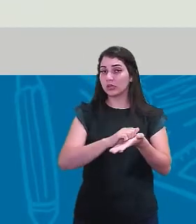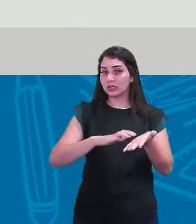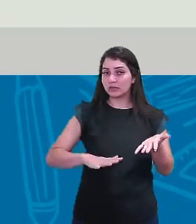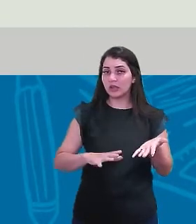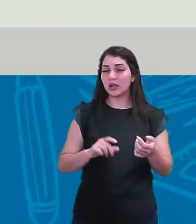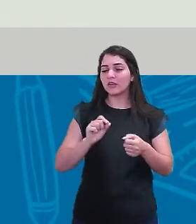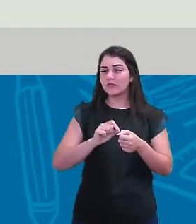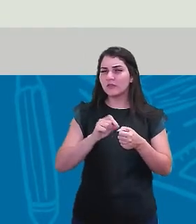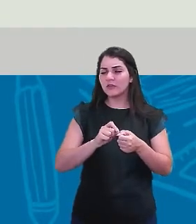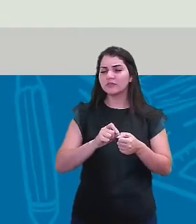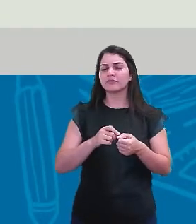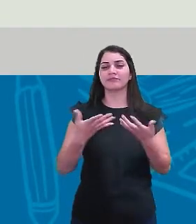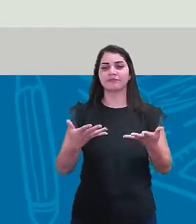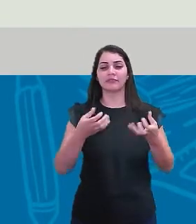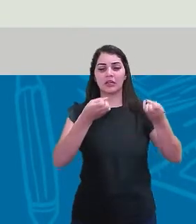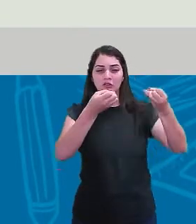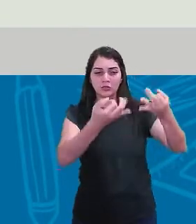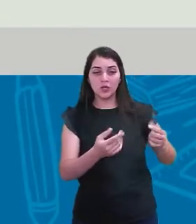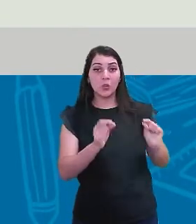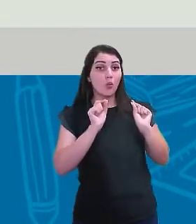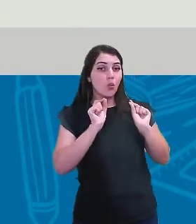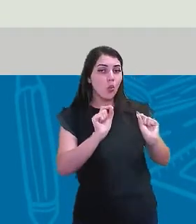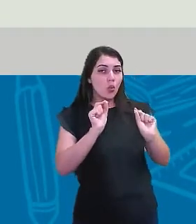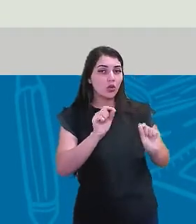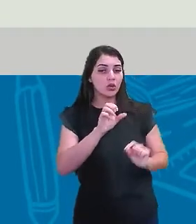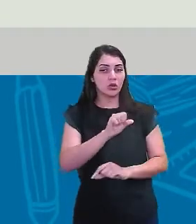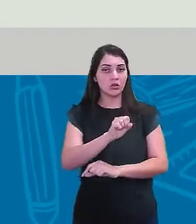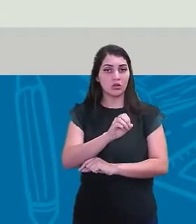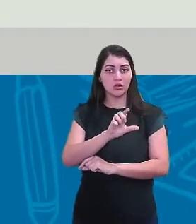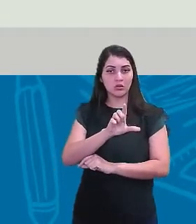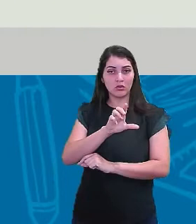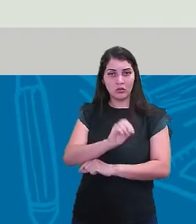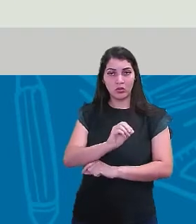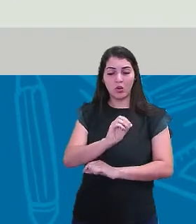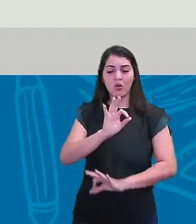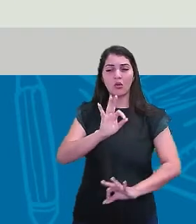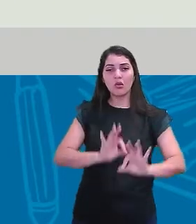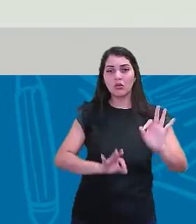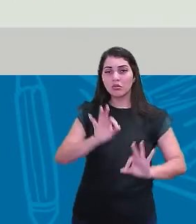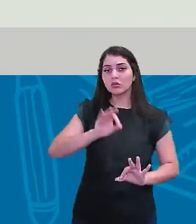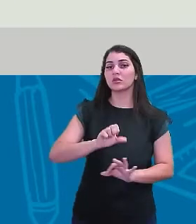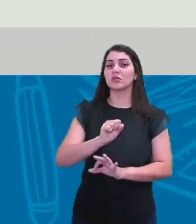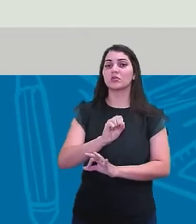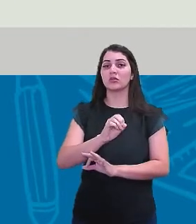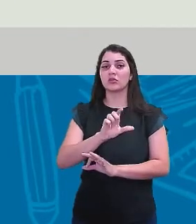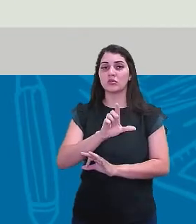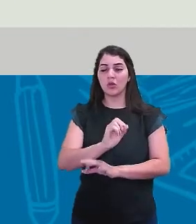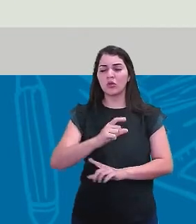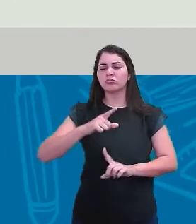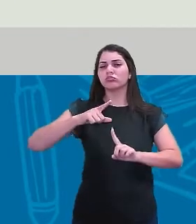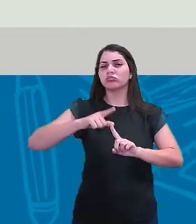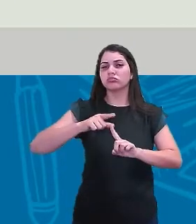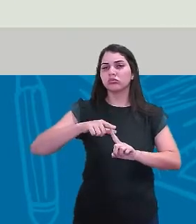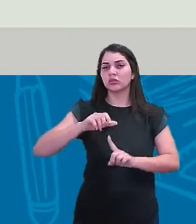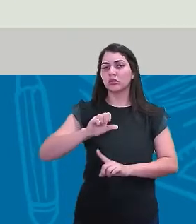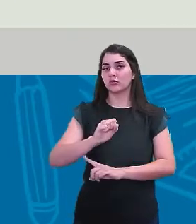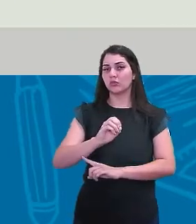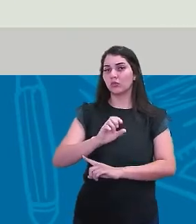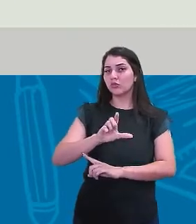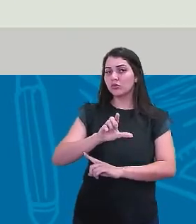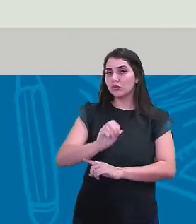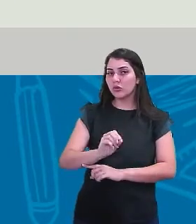foi? A gente falou sobre o que é o solo, a formação do solo, os tipos de solo,